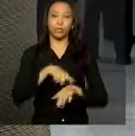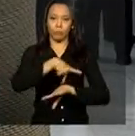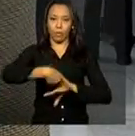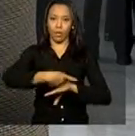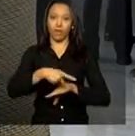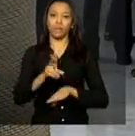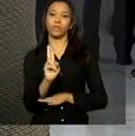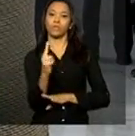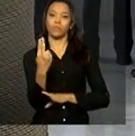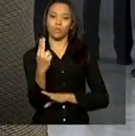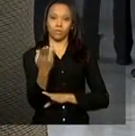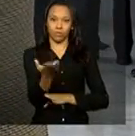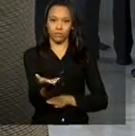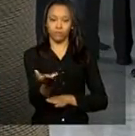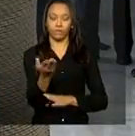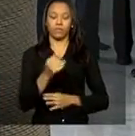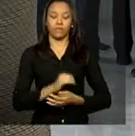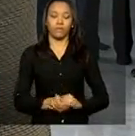Uruguai,